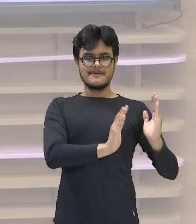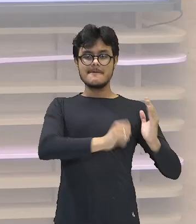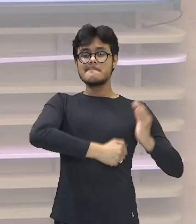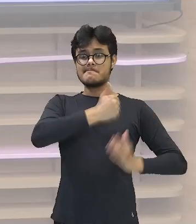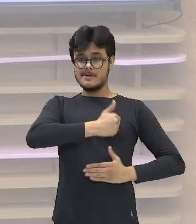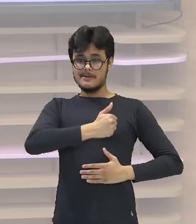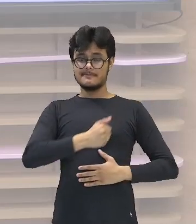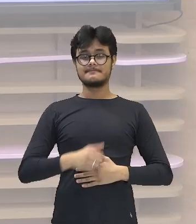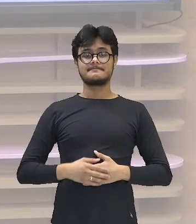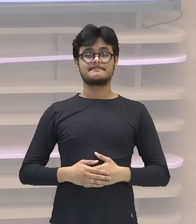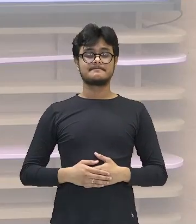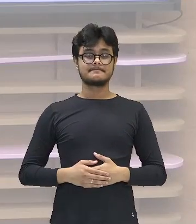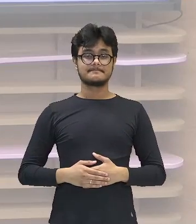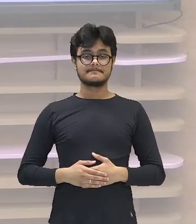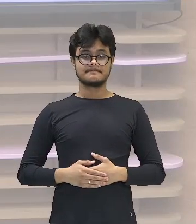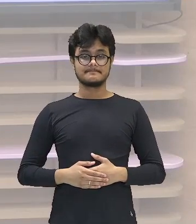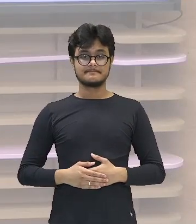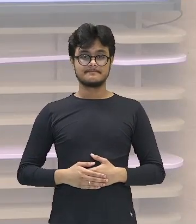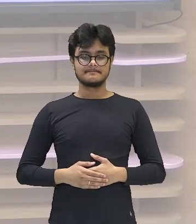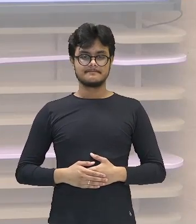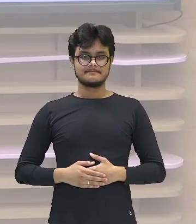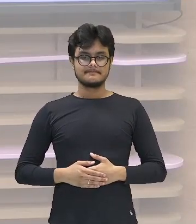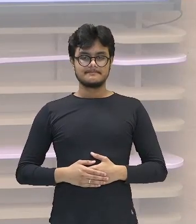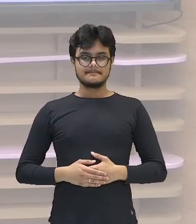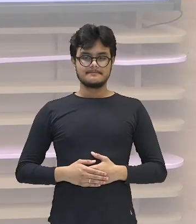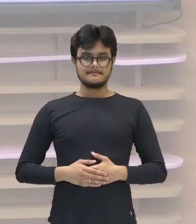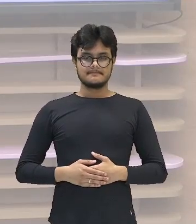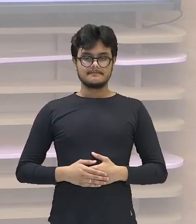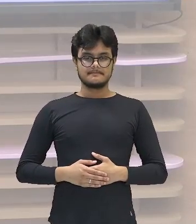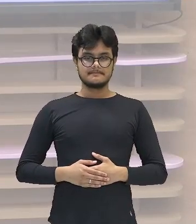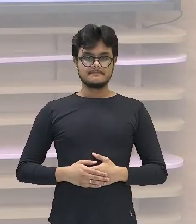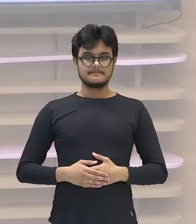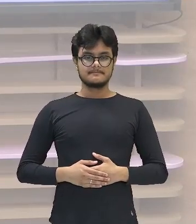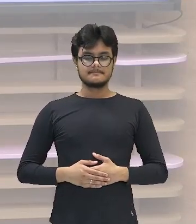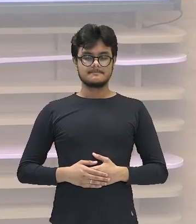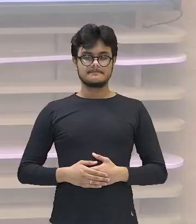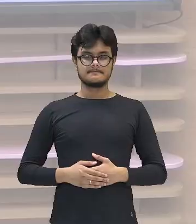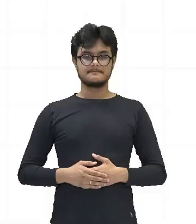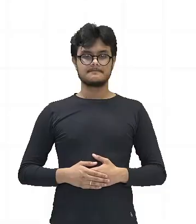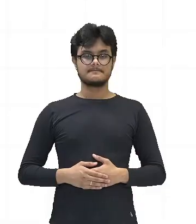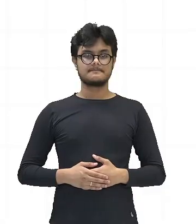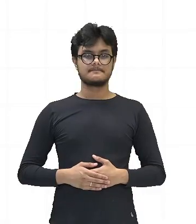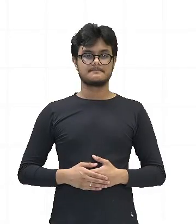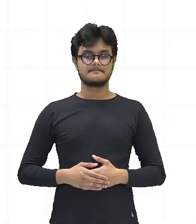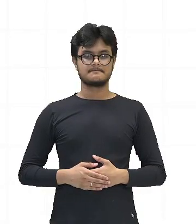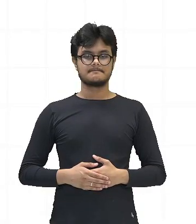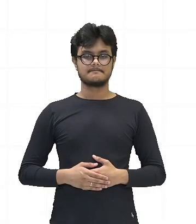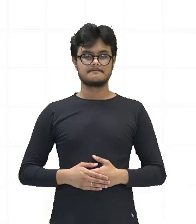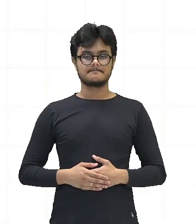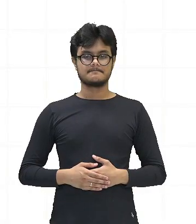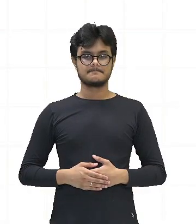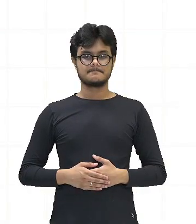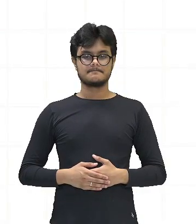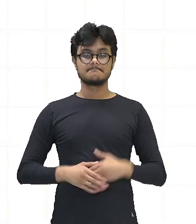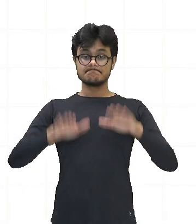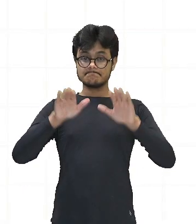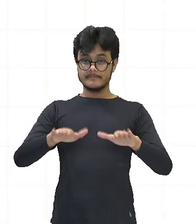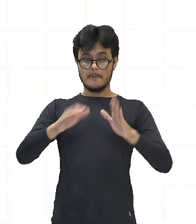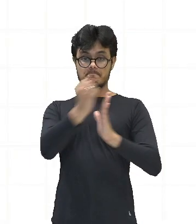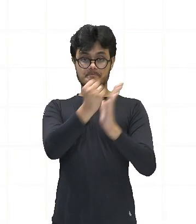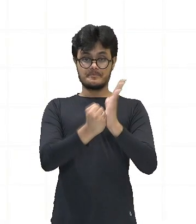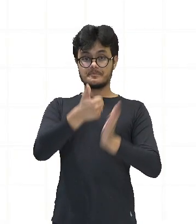no território brasileiro, com a exploração do pau-brasil. Temos também que até o início do século XVI,